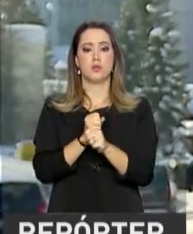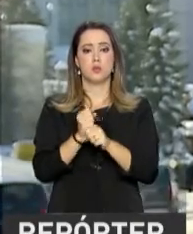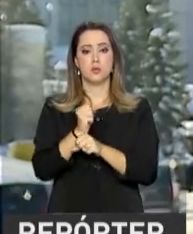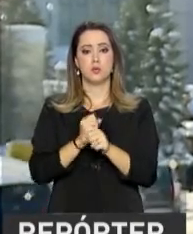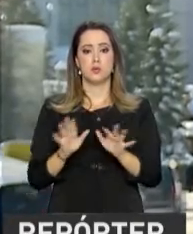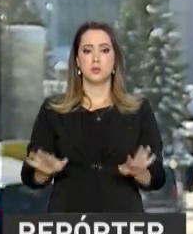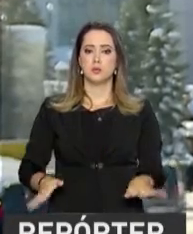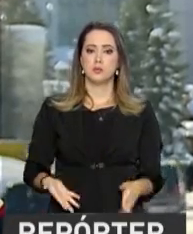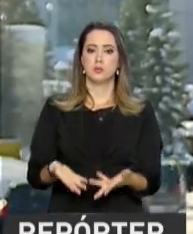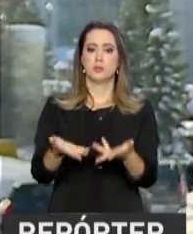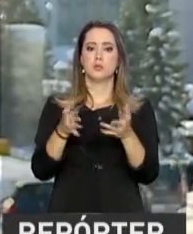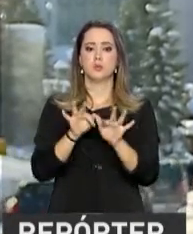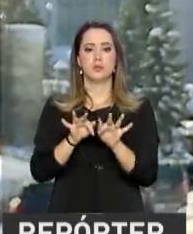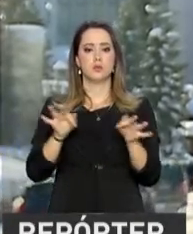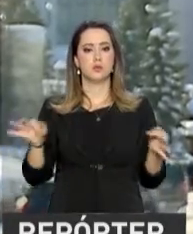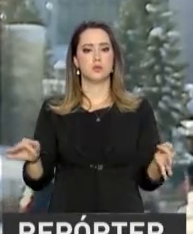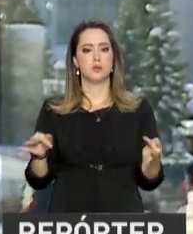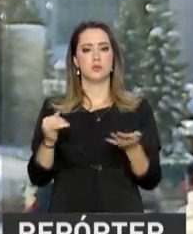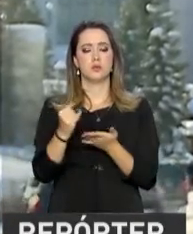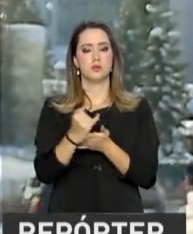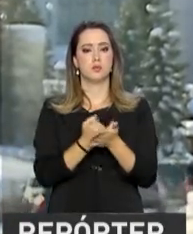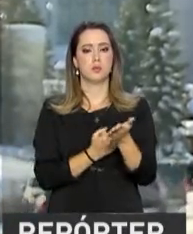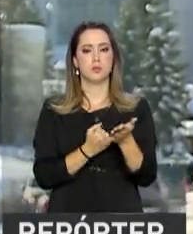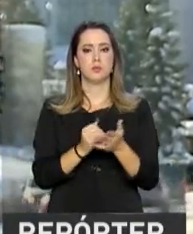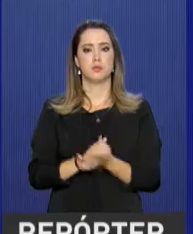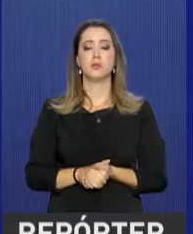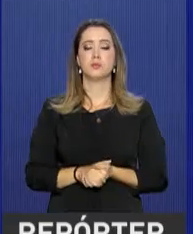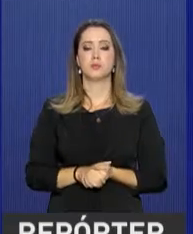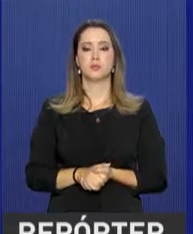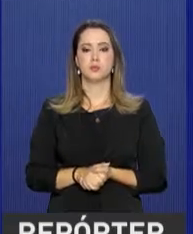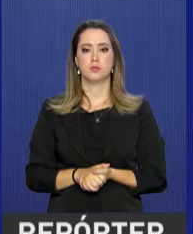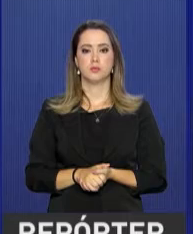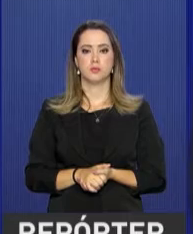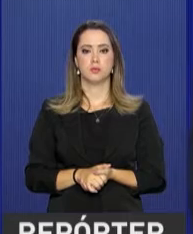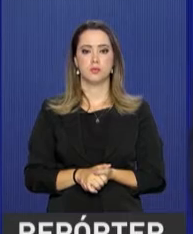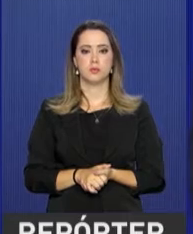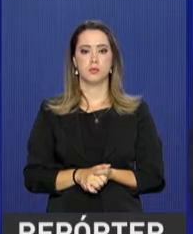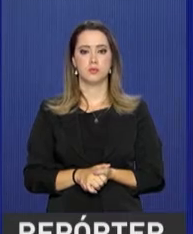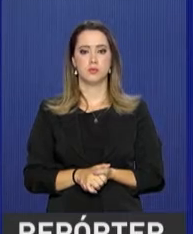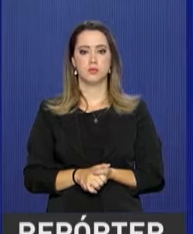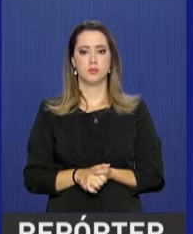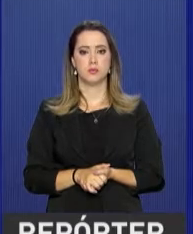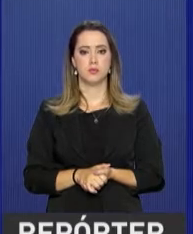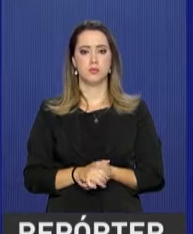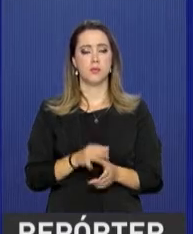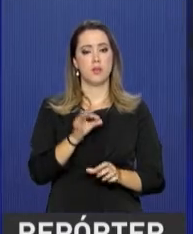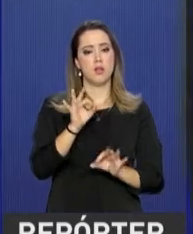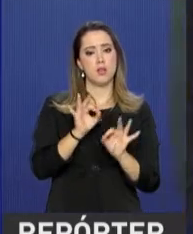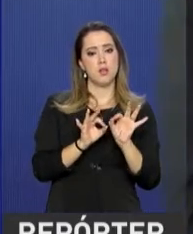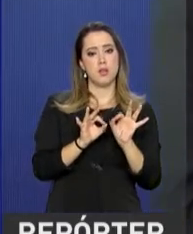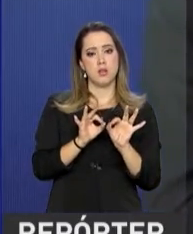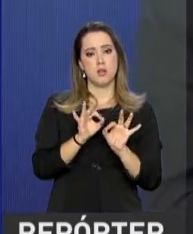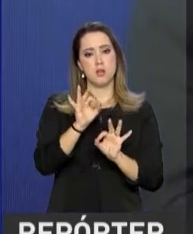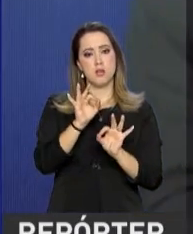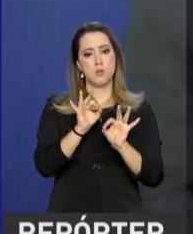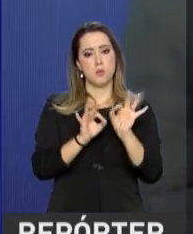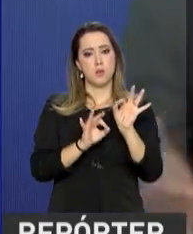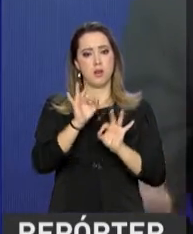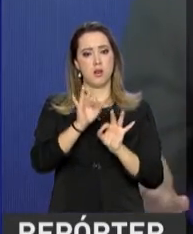promover uma simplificação do sistema tributário consertar a previdência social